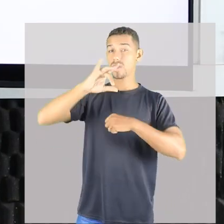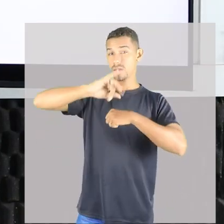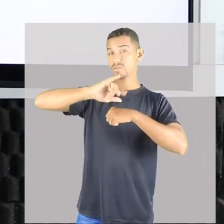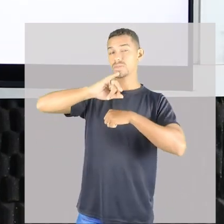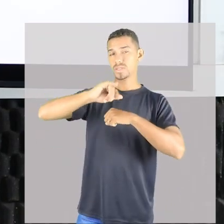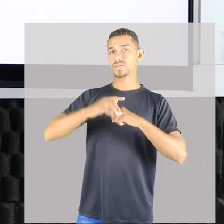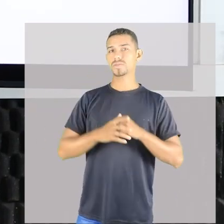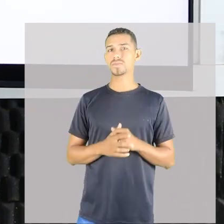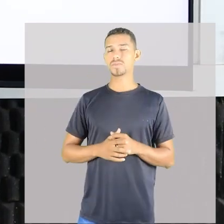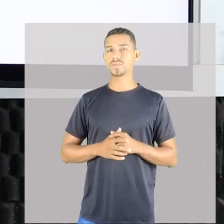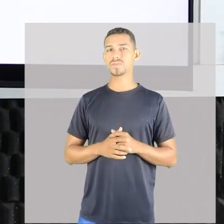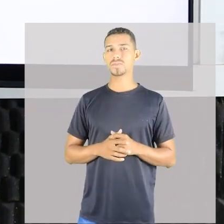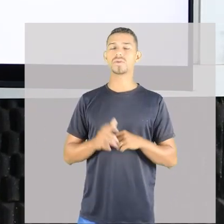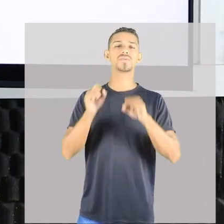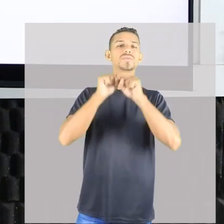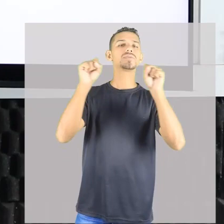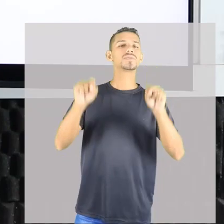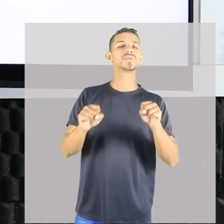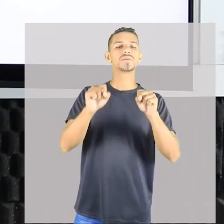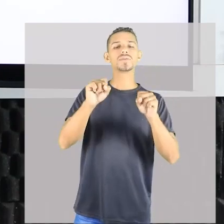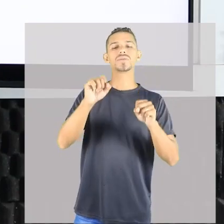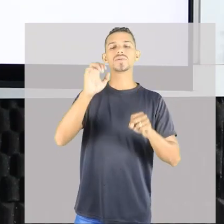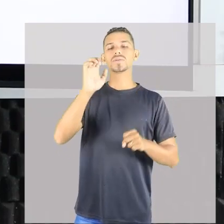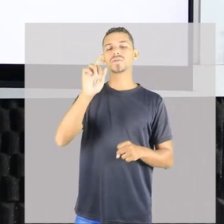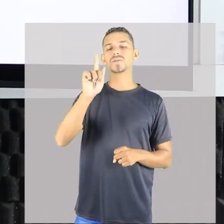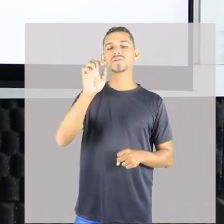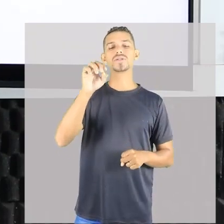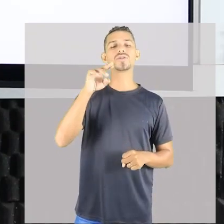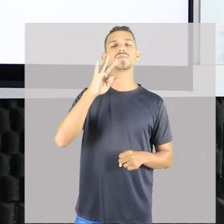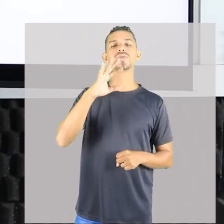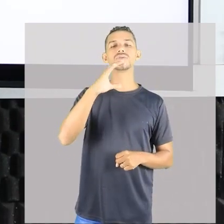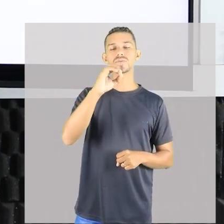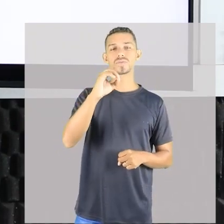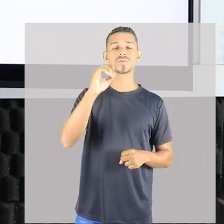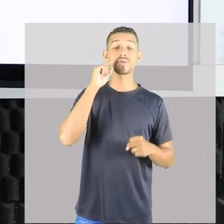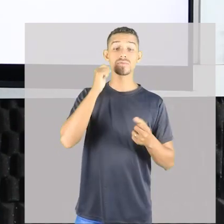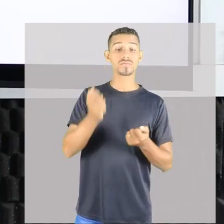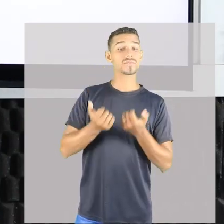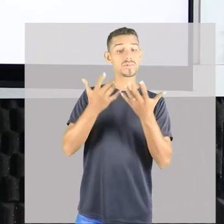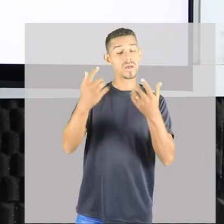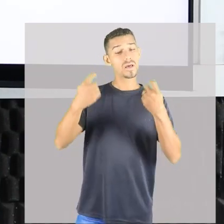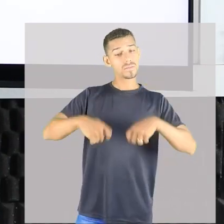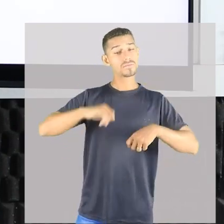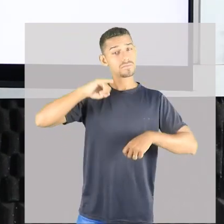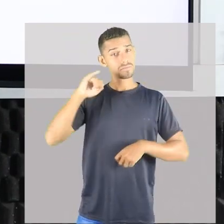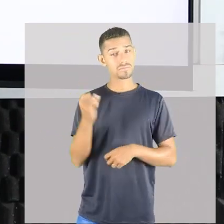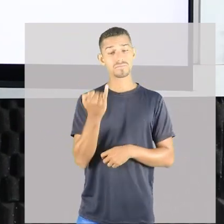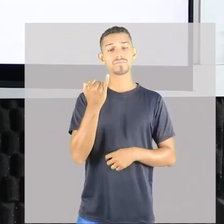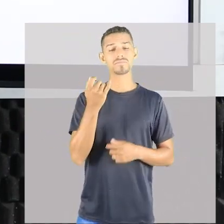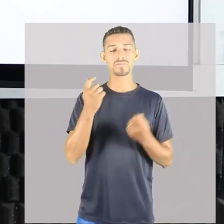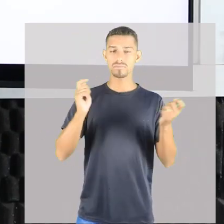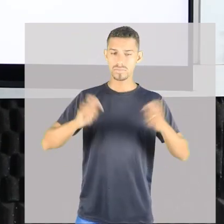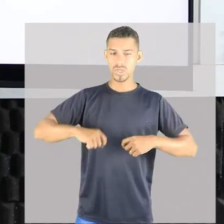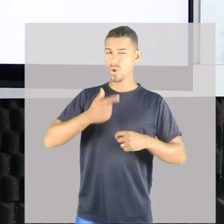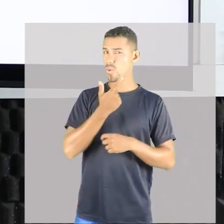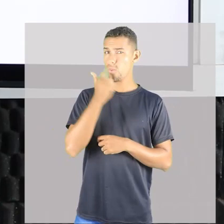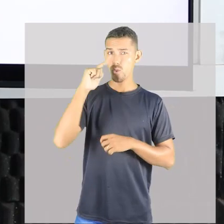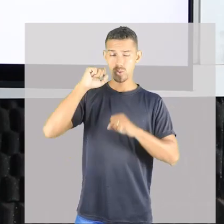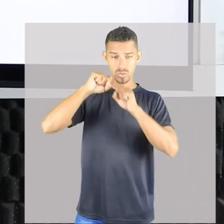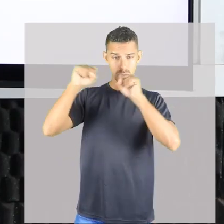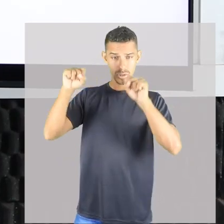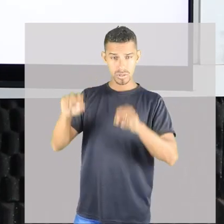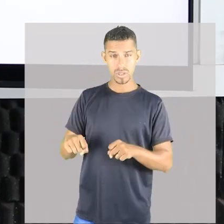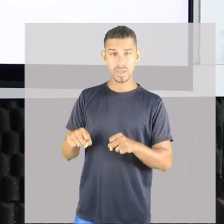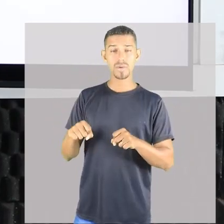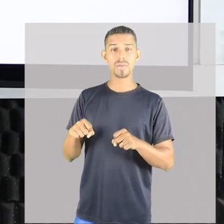capitalismo, enquanto sistema hegemônico, e coloca que era necessário, que é possível, claro, um outro sistema, né,